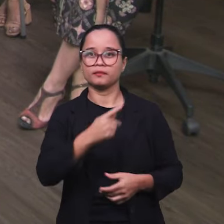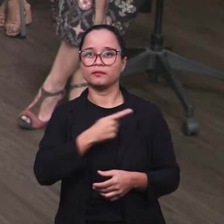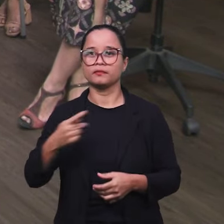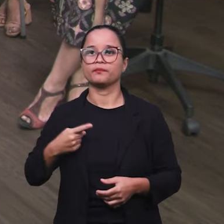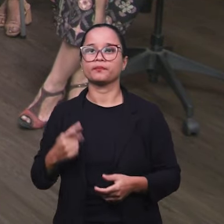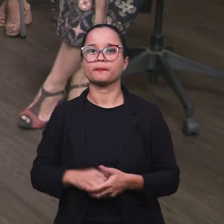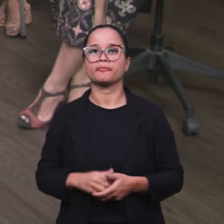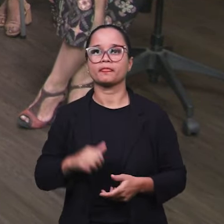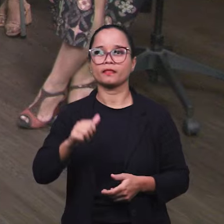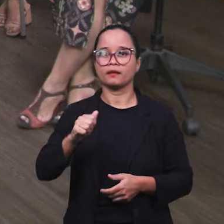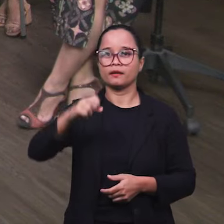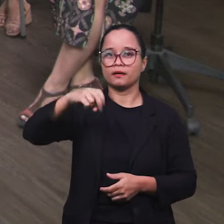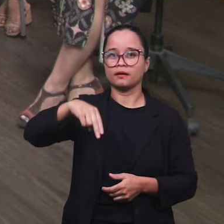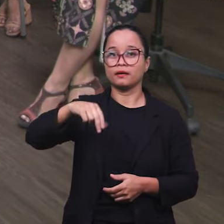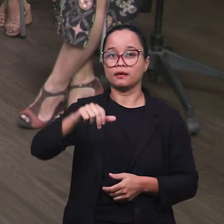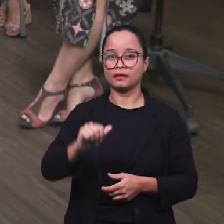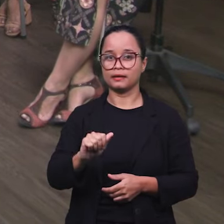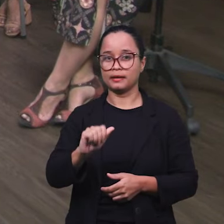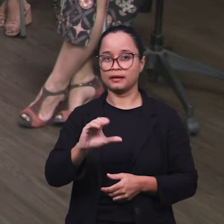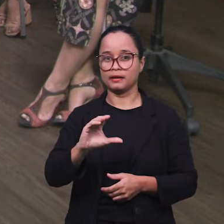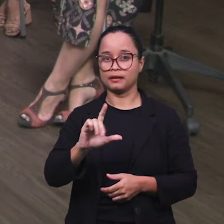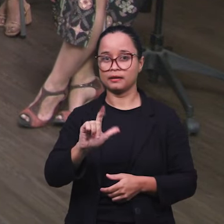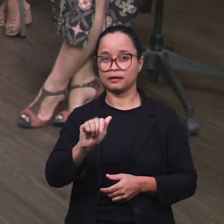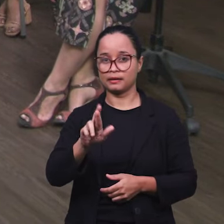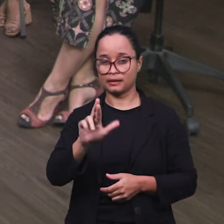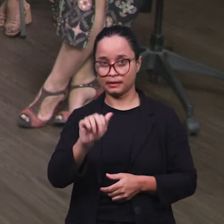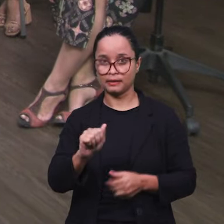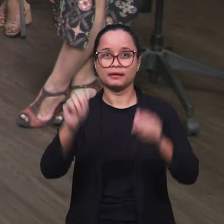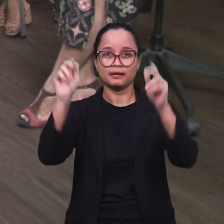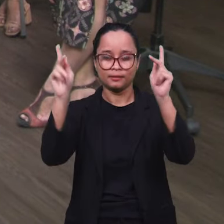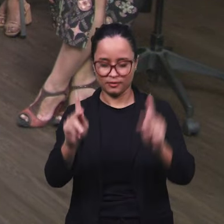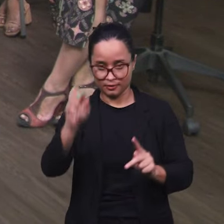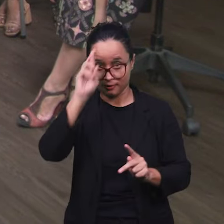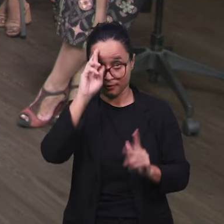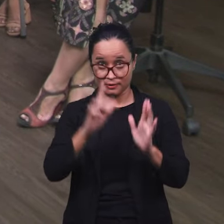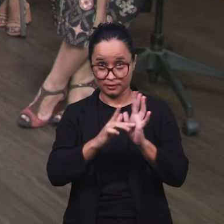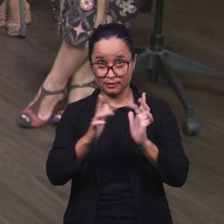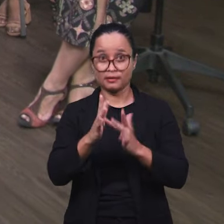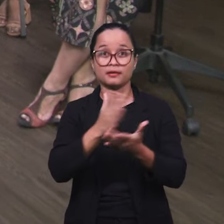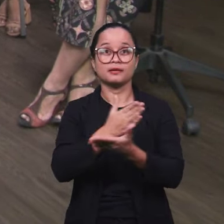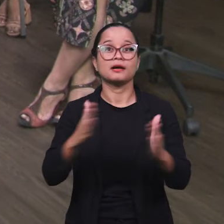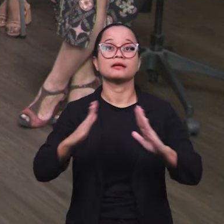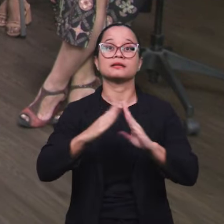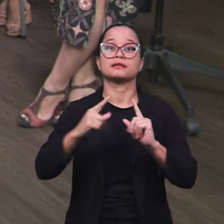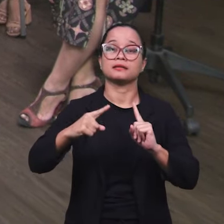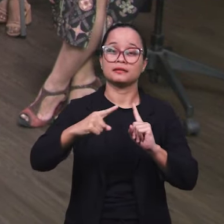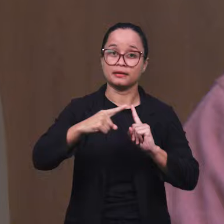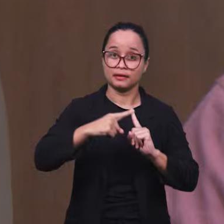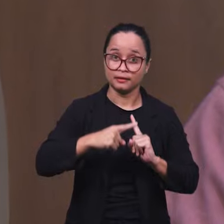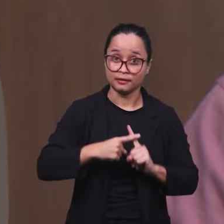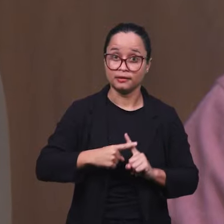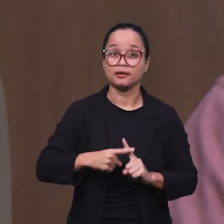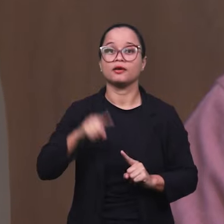pastor. Agora, Ana Clara tem uma pergunta também. A paz do Senhor Jesus, irmãos. Senhor. Eu me chamo Ana Clara, sou da igreja